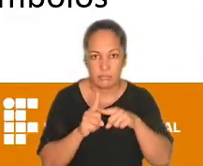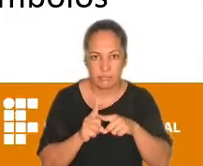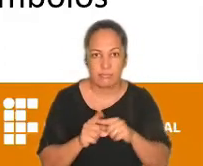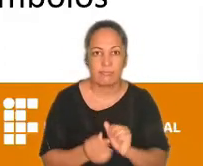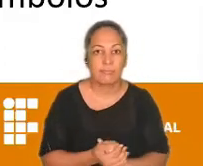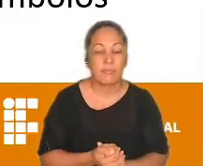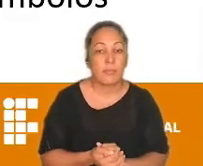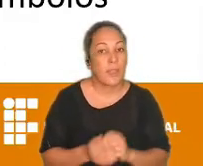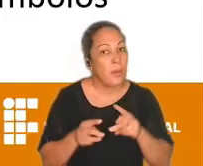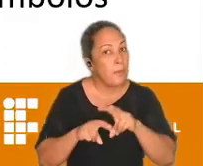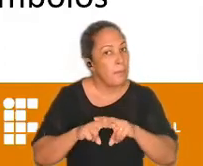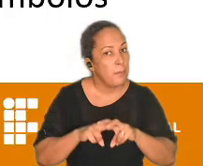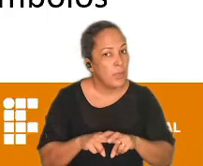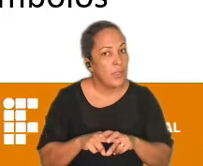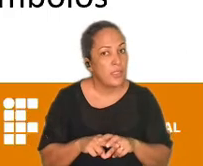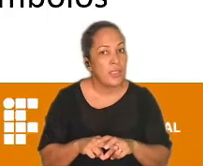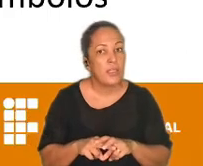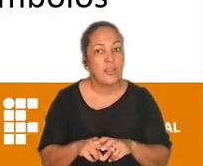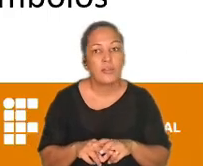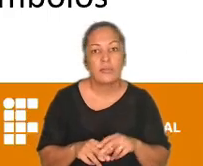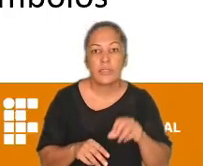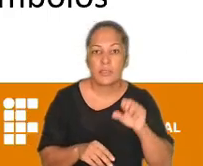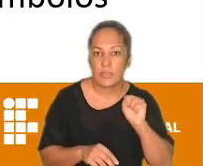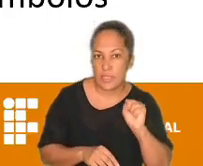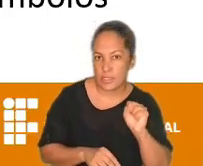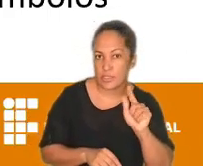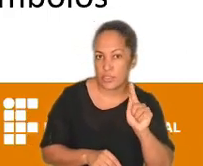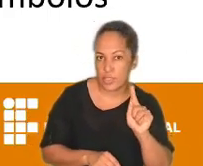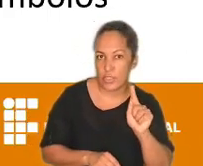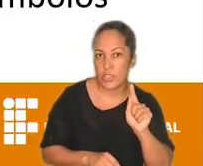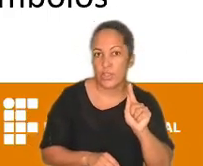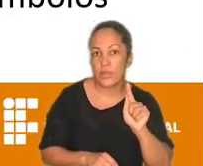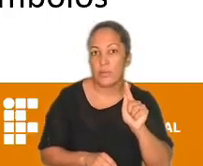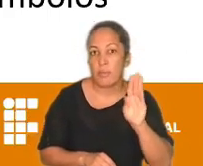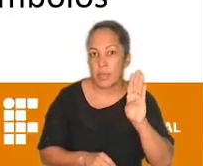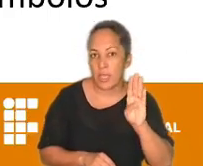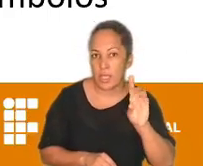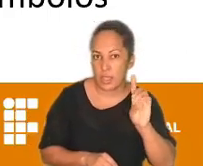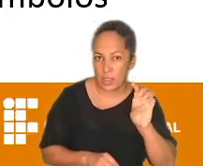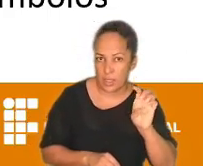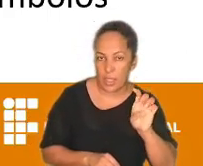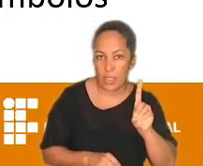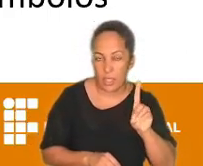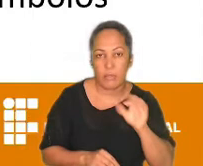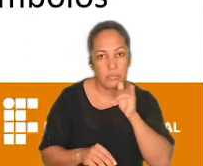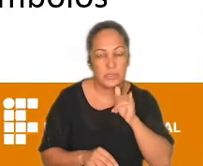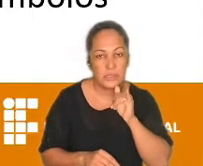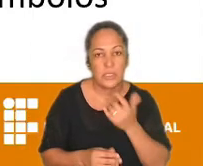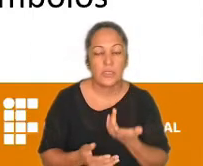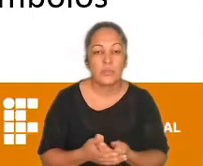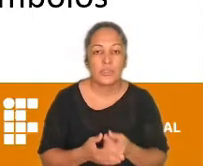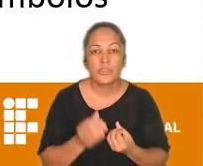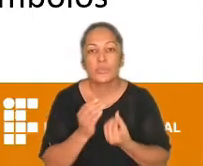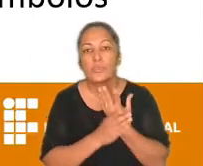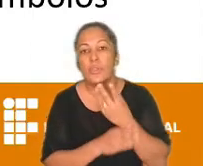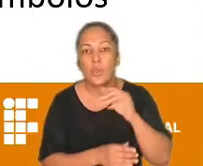Porém, para o SGBD, o tipo de dado sempre será texto. Então, para o SGBD, por exemplo, a gente criou lá um atributo, certo? Vou dar um exemplo